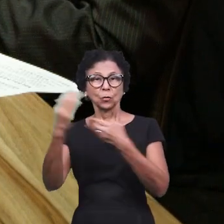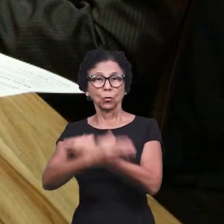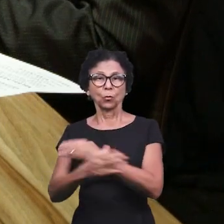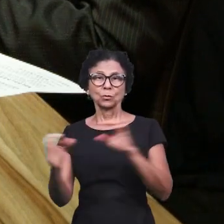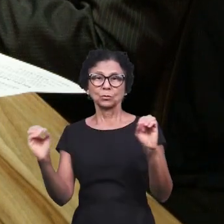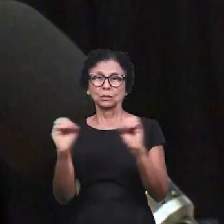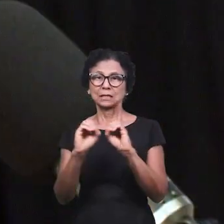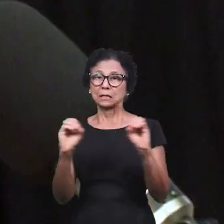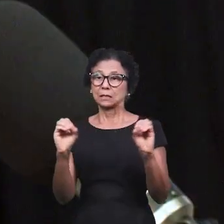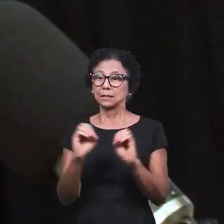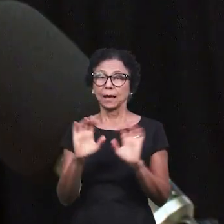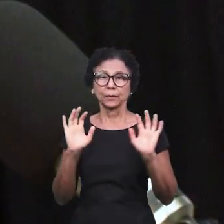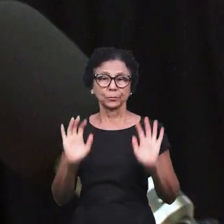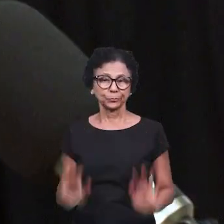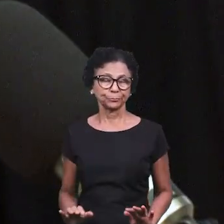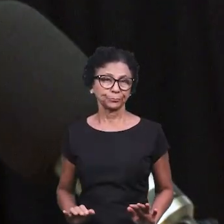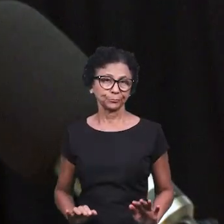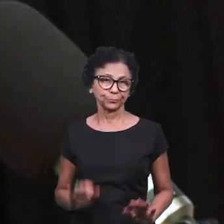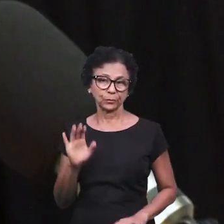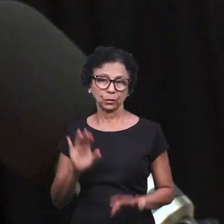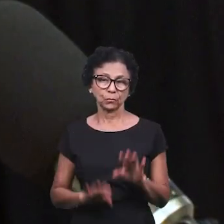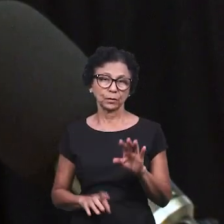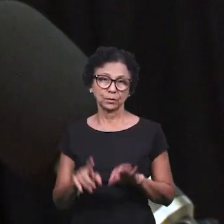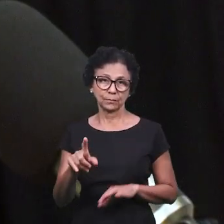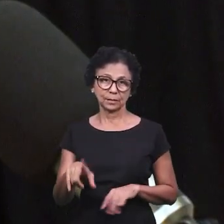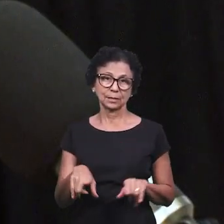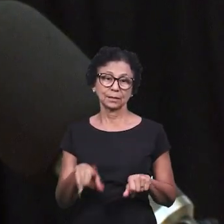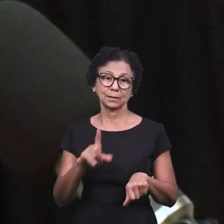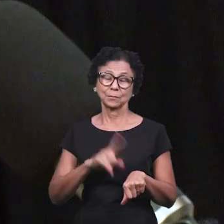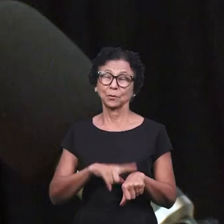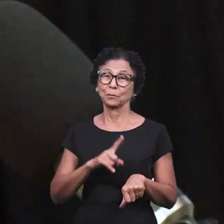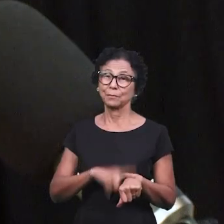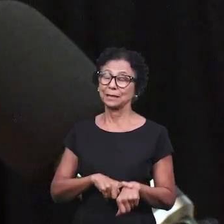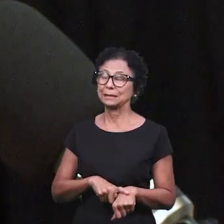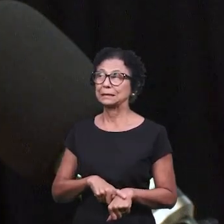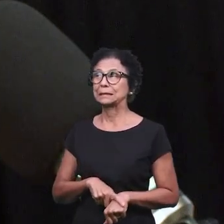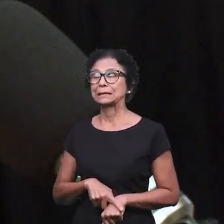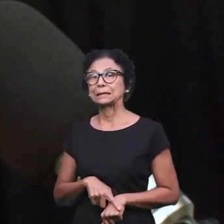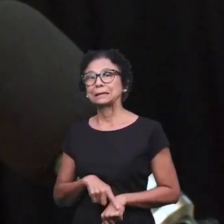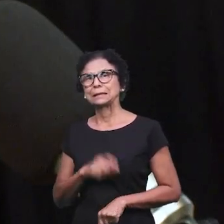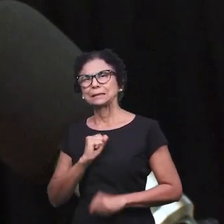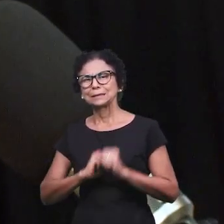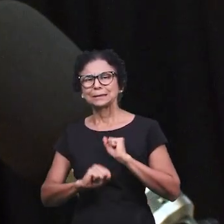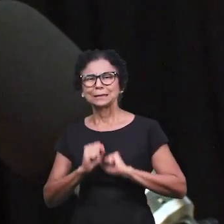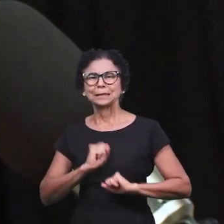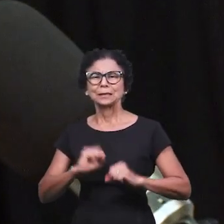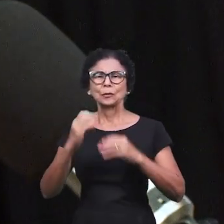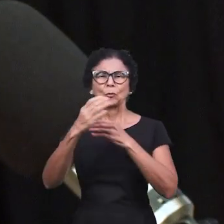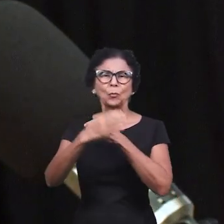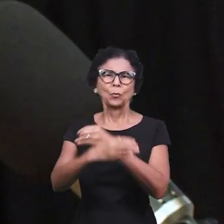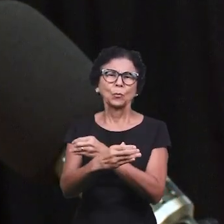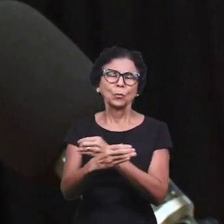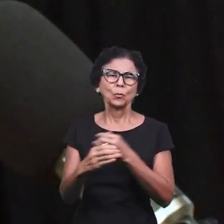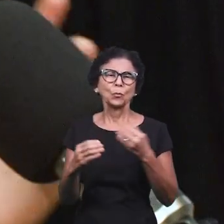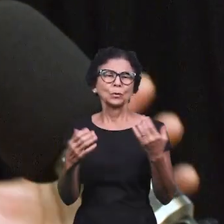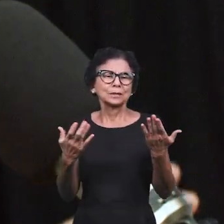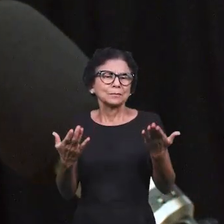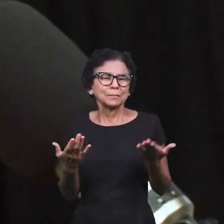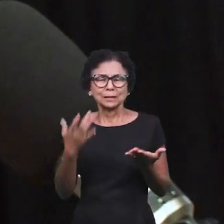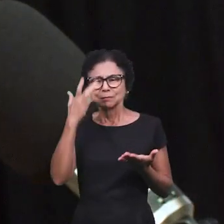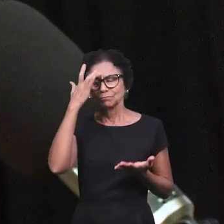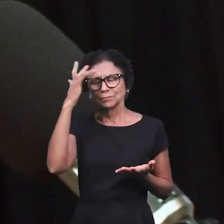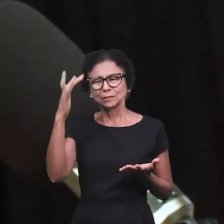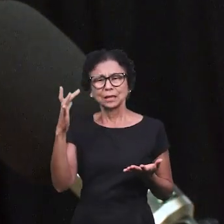né? Não sei se de repente você está passando por esse momento. Aquele concurso que você almeja tanto, não há ainda uma